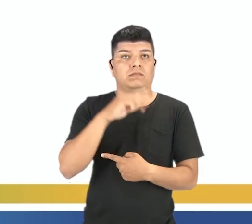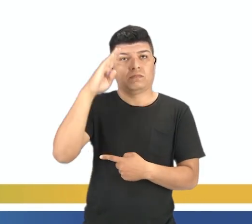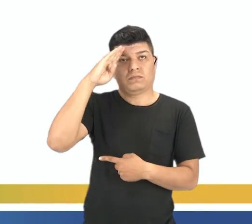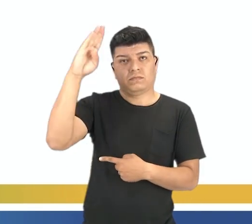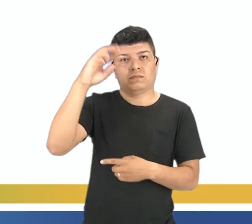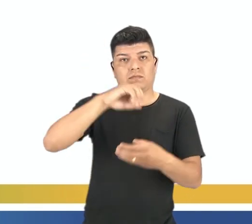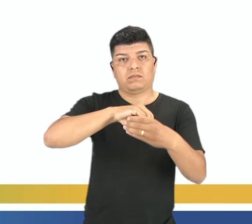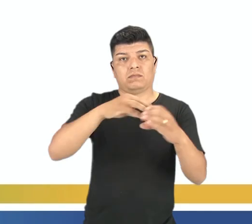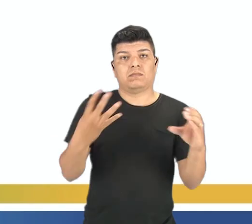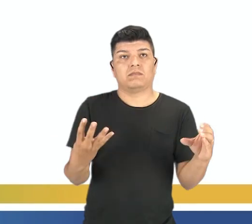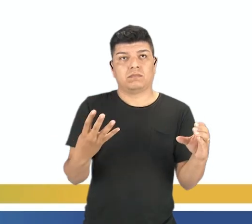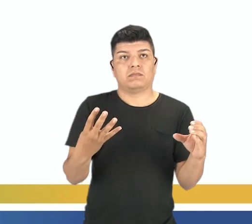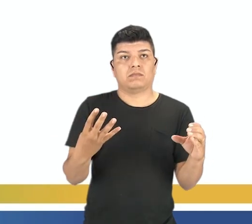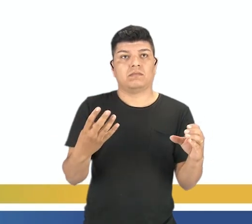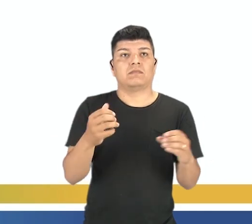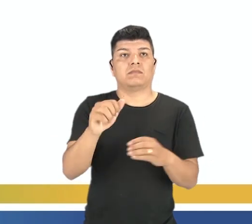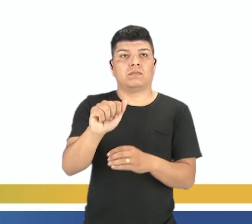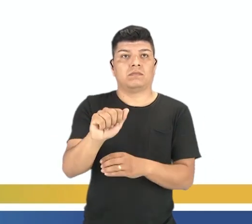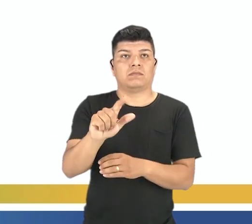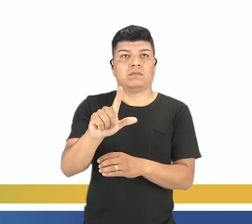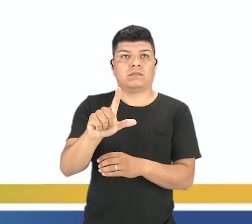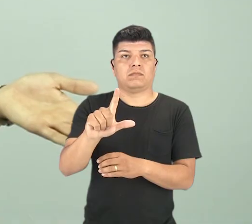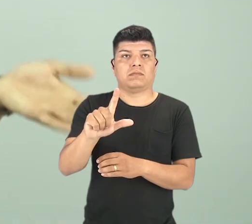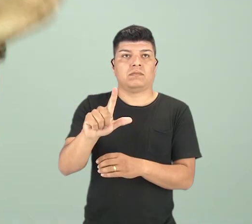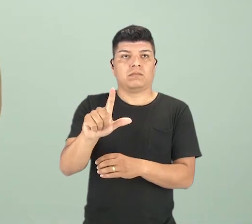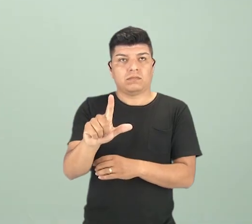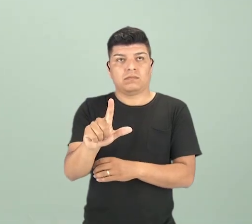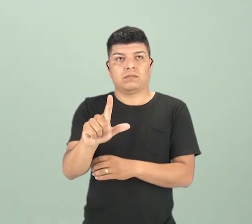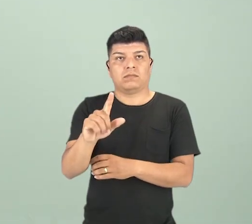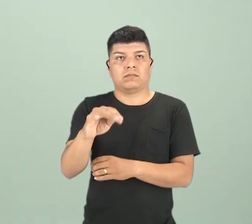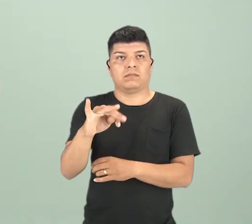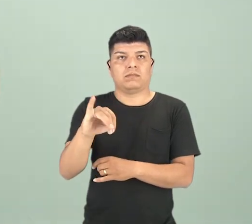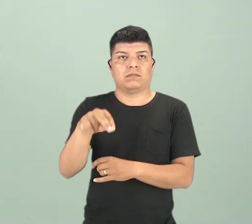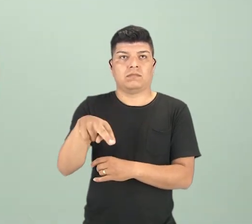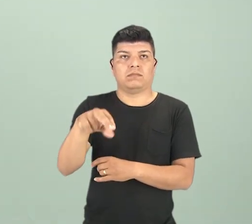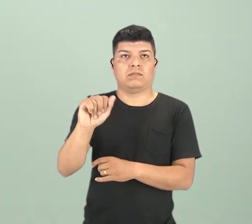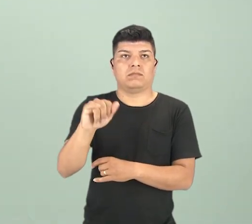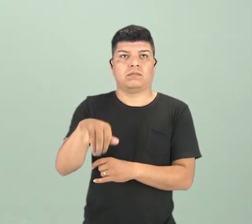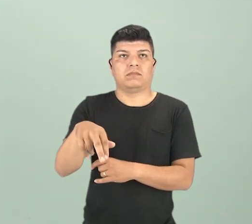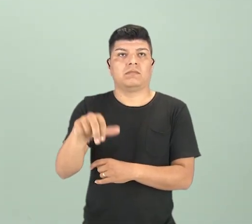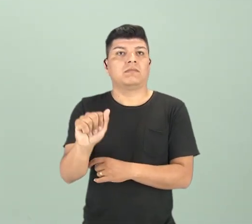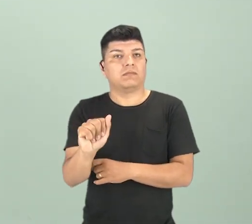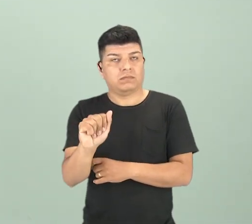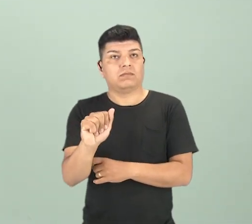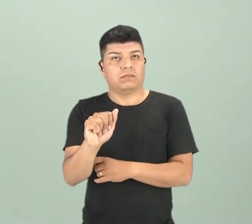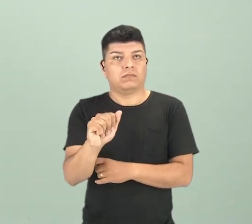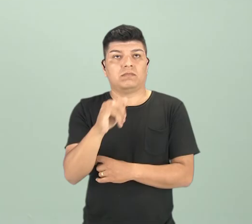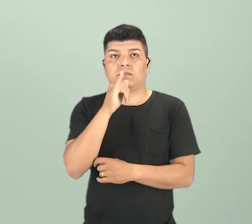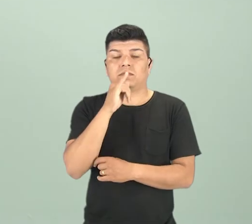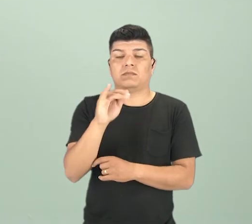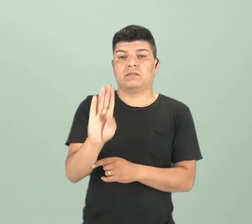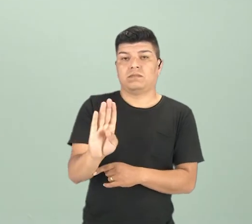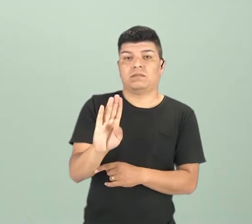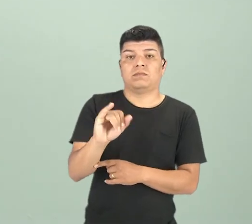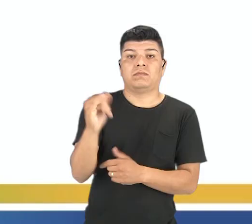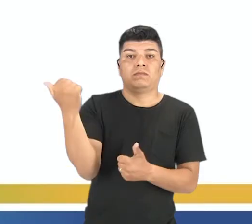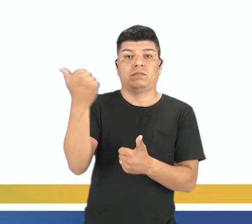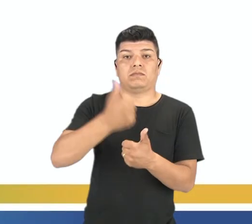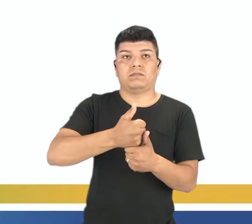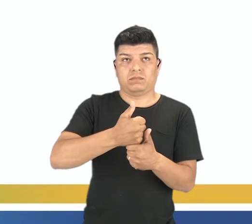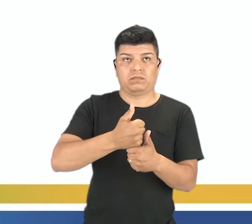principal característica da aglutinina anti-B, o anticorpo tipo B. Mas se fosse substituído por